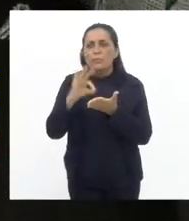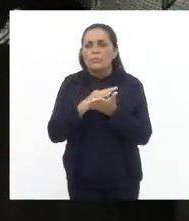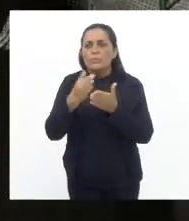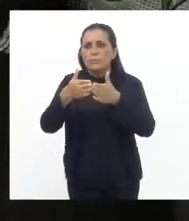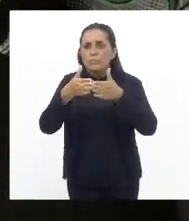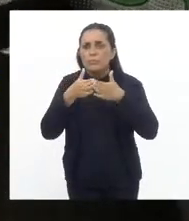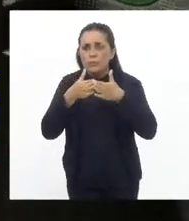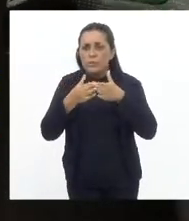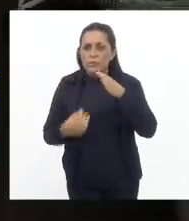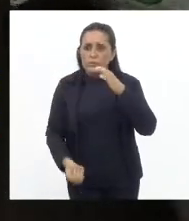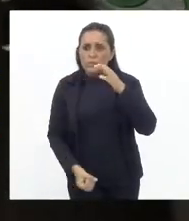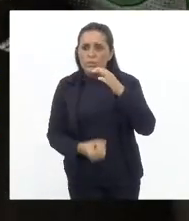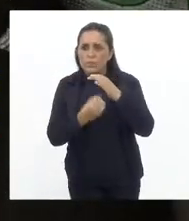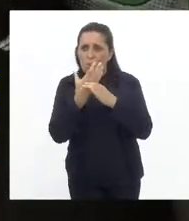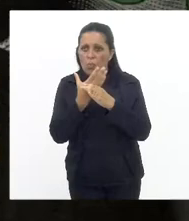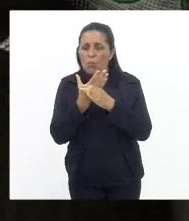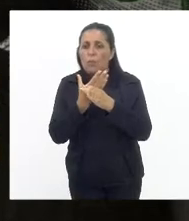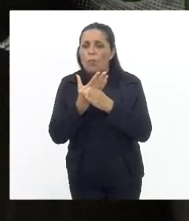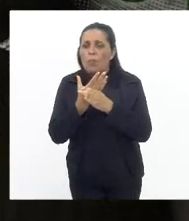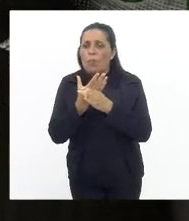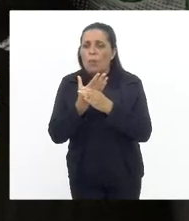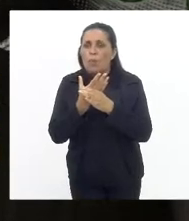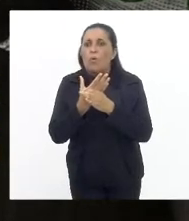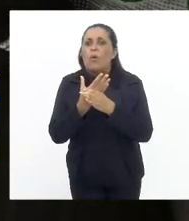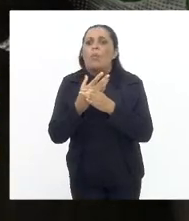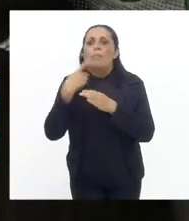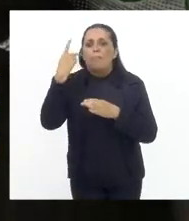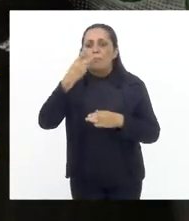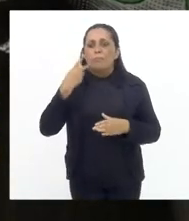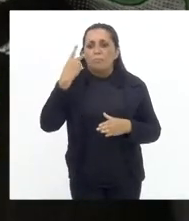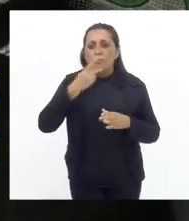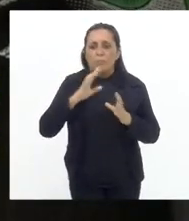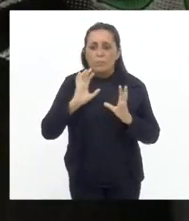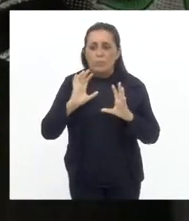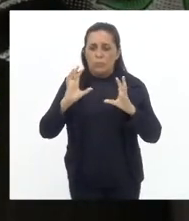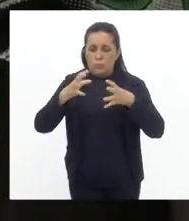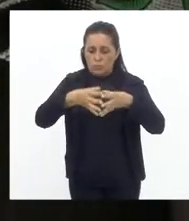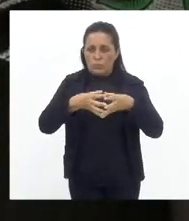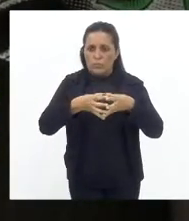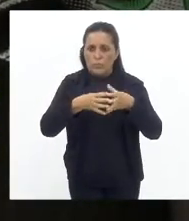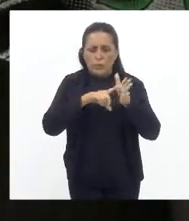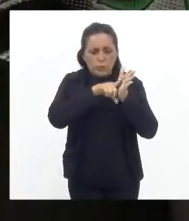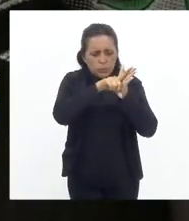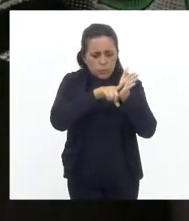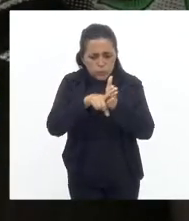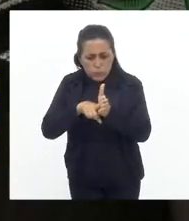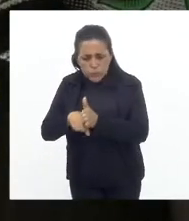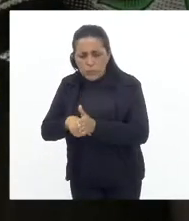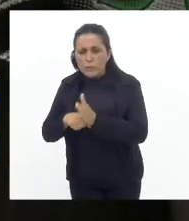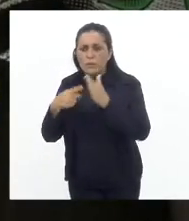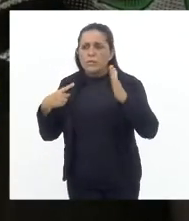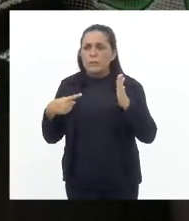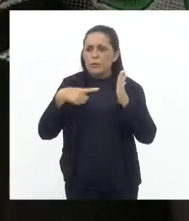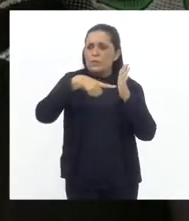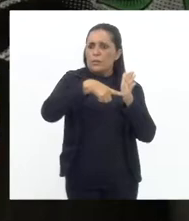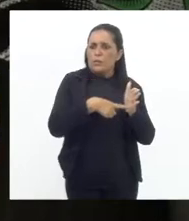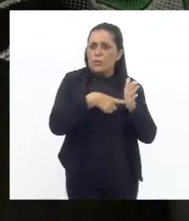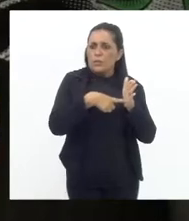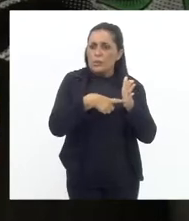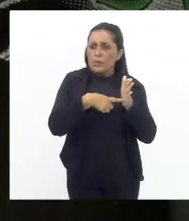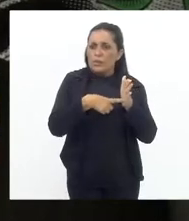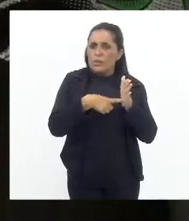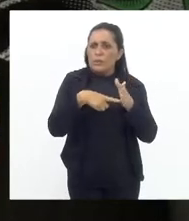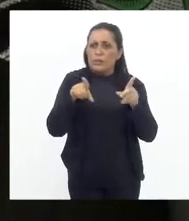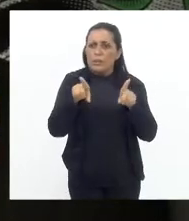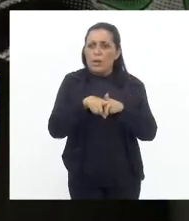solicitando a criação da comissão parlamentar de inquérito capital da Marta Rocha Que destino investigar denúncias conta e